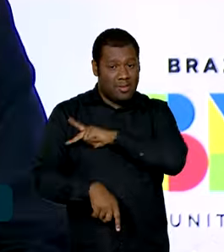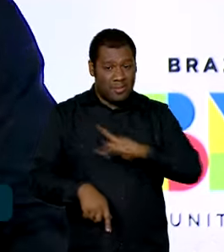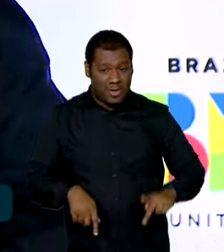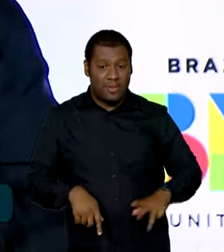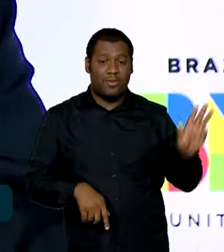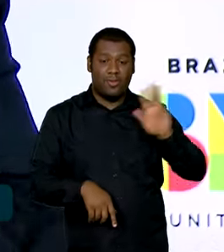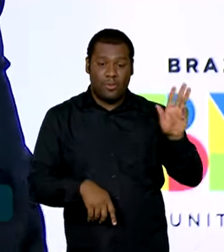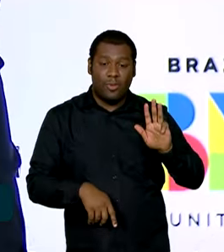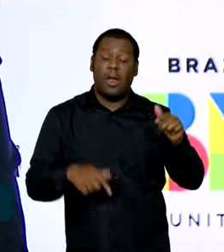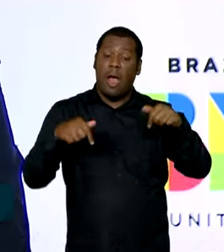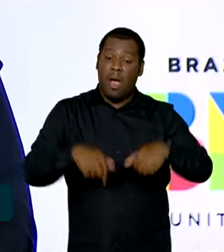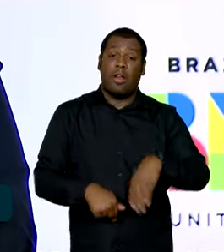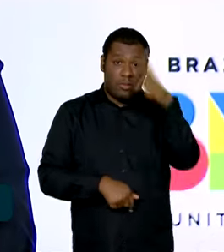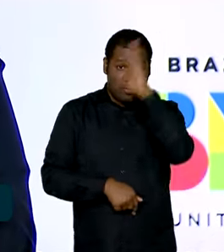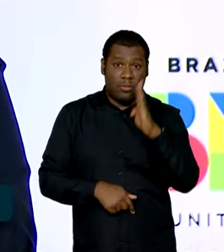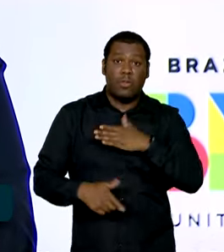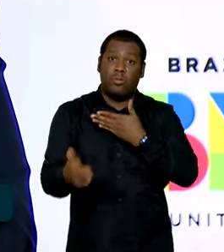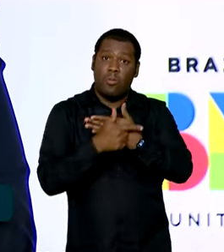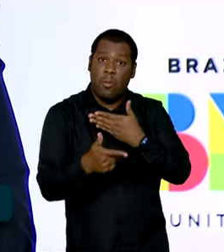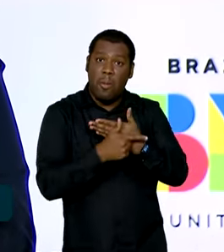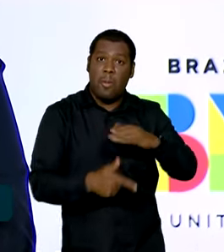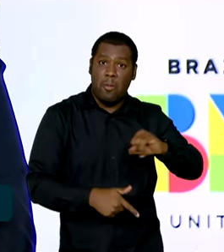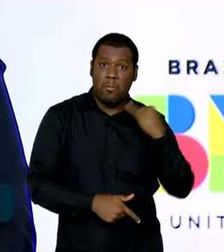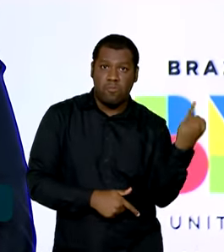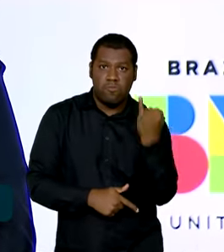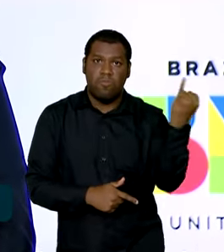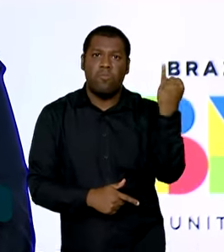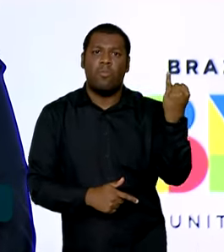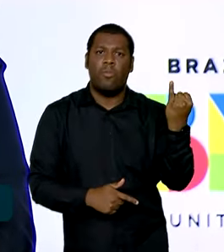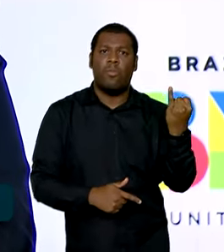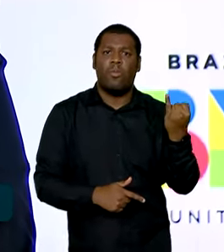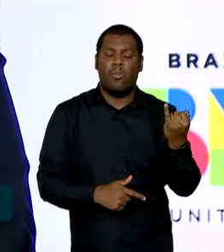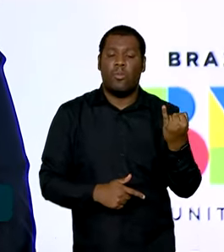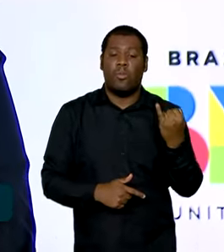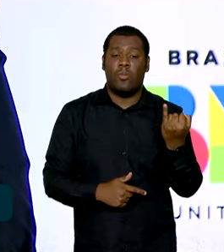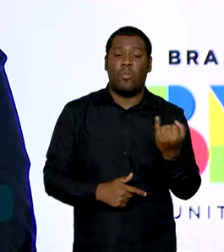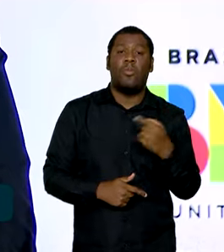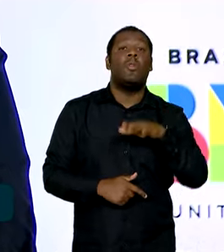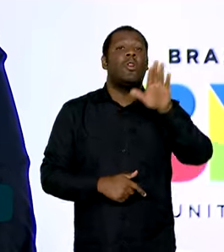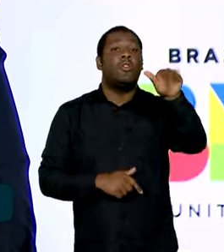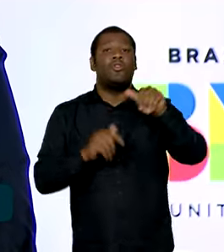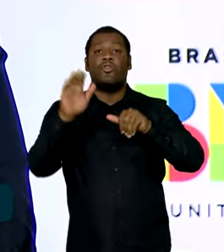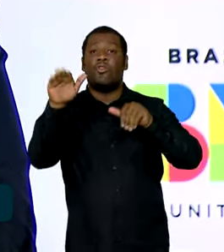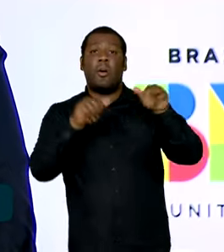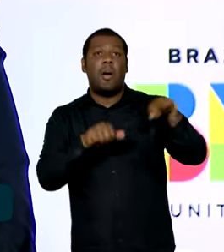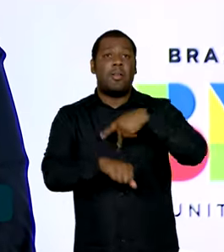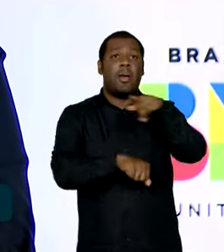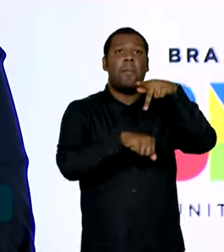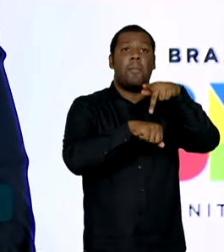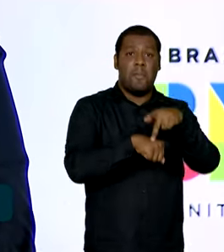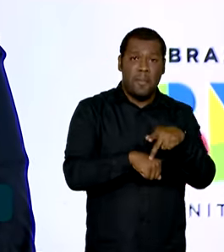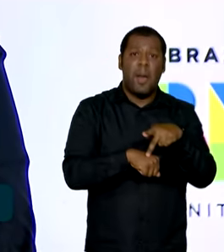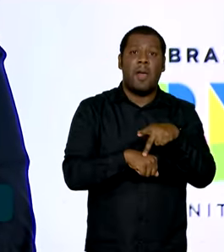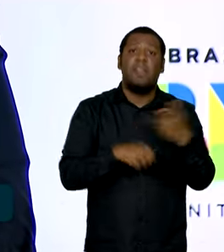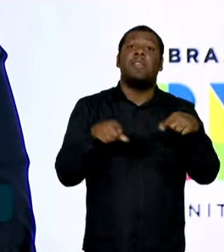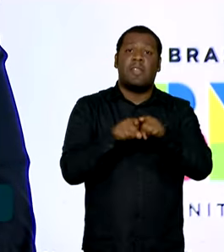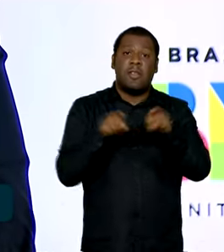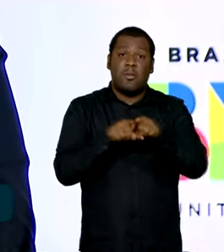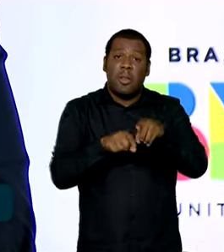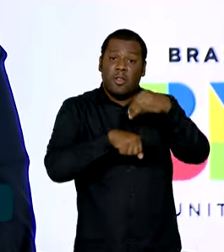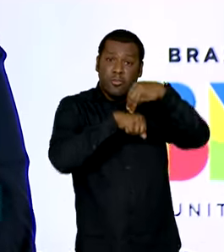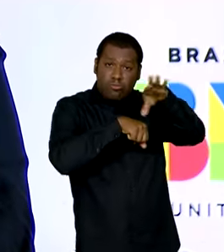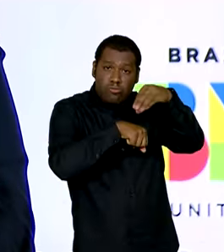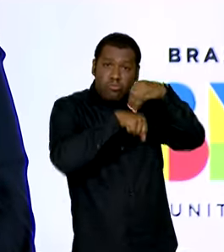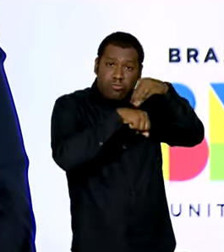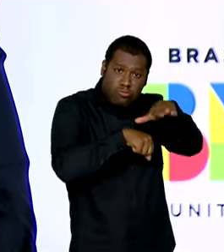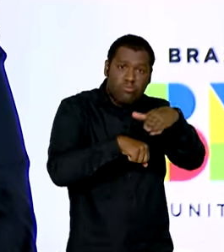pode desempenhar um papel importante de chamar a atenção e jogar a luz sobre problemas que